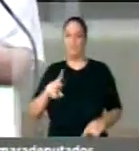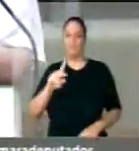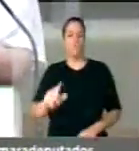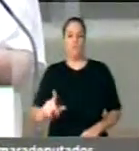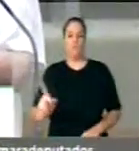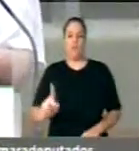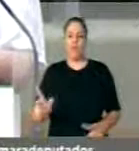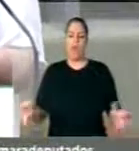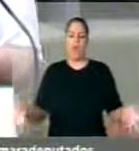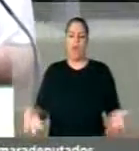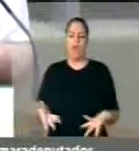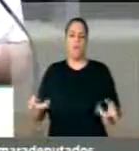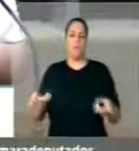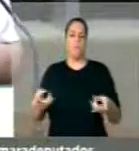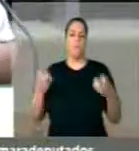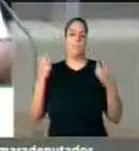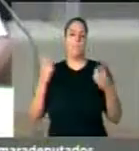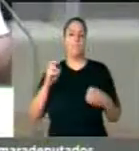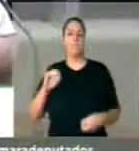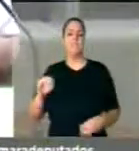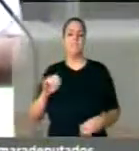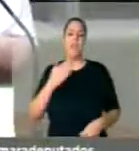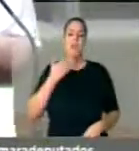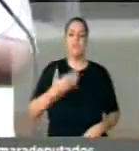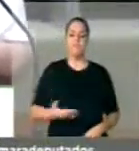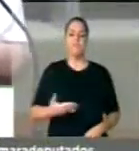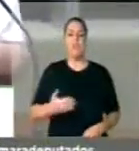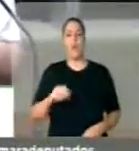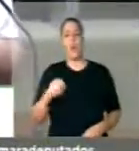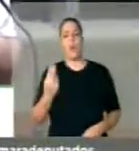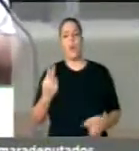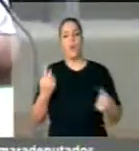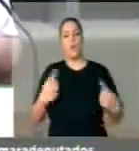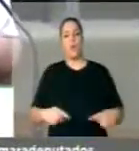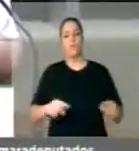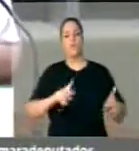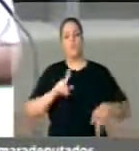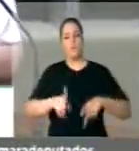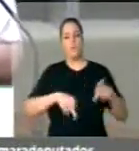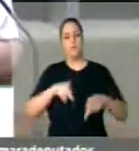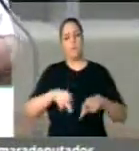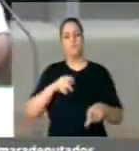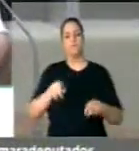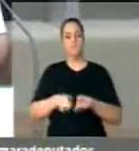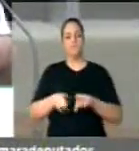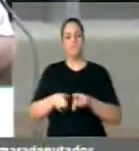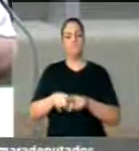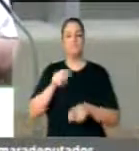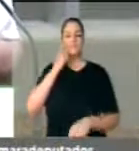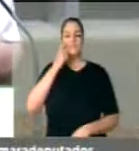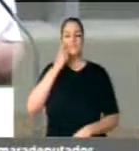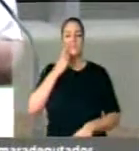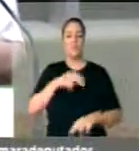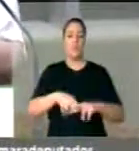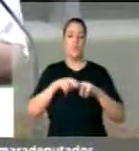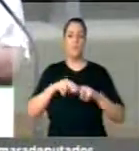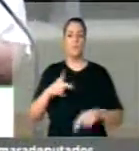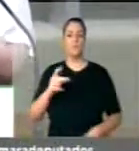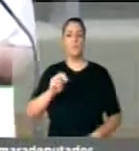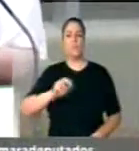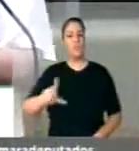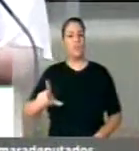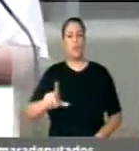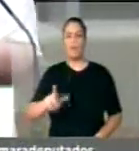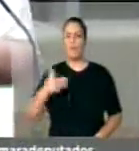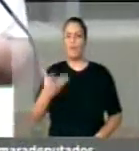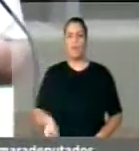a favor do povo nesta casa. É disso, pois, de que se trata aqui. E o PSOL se opõe a essa